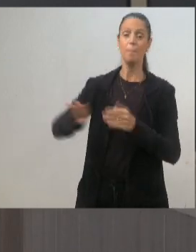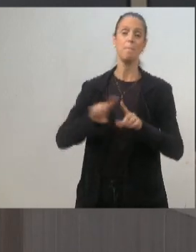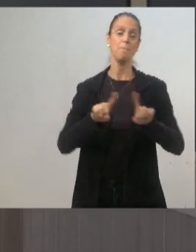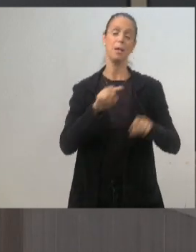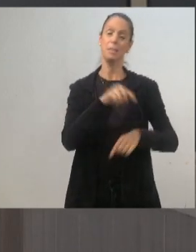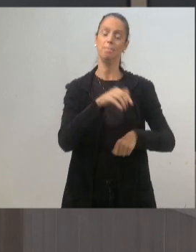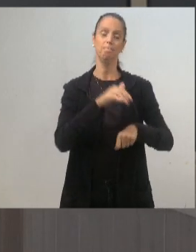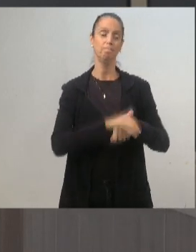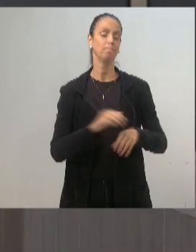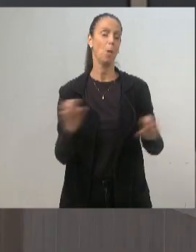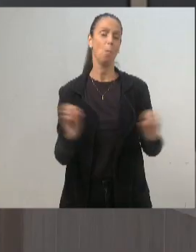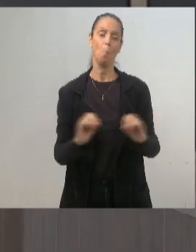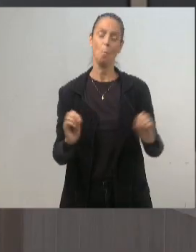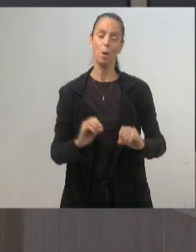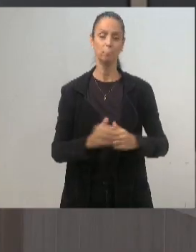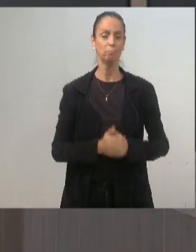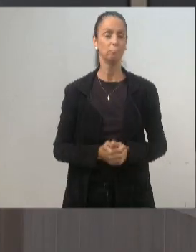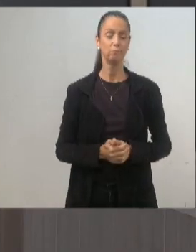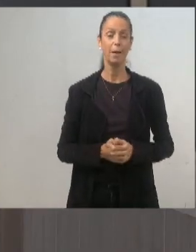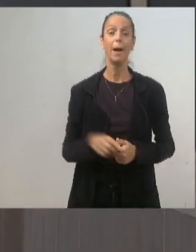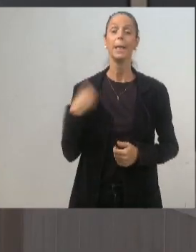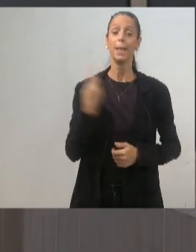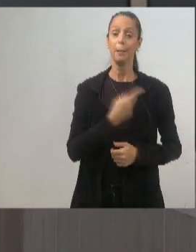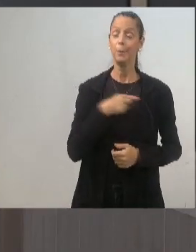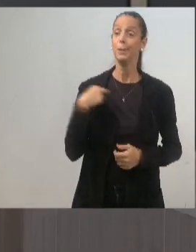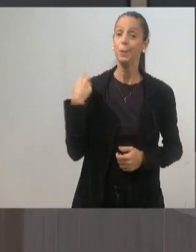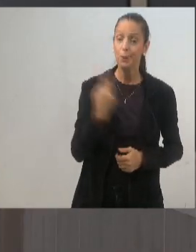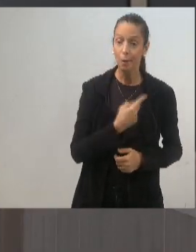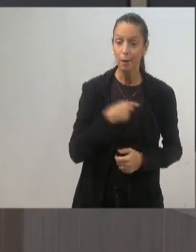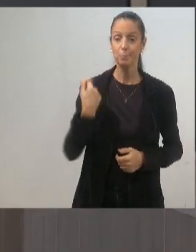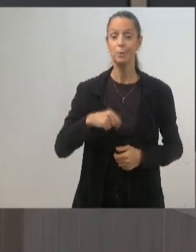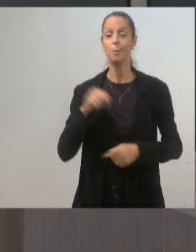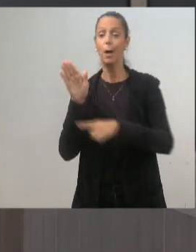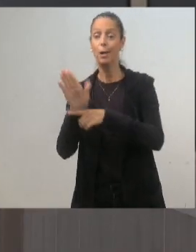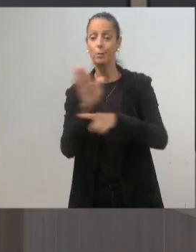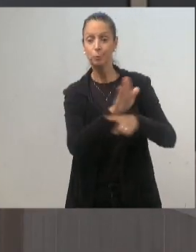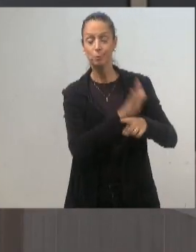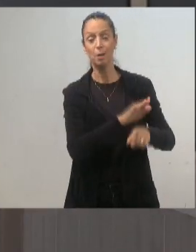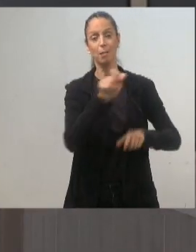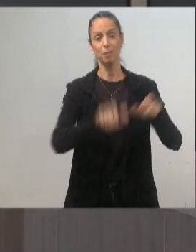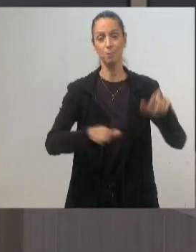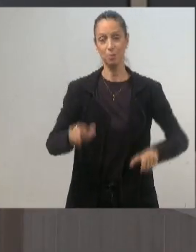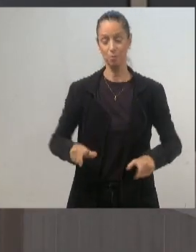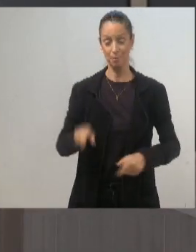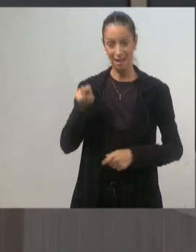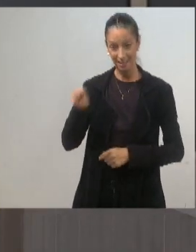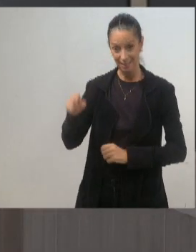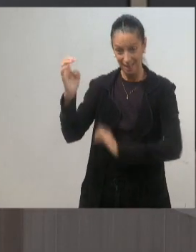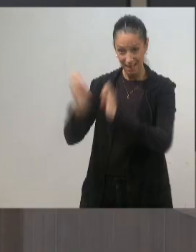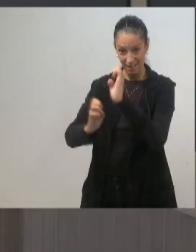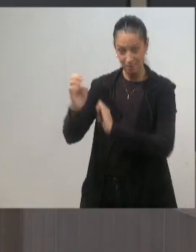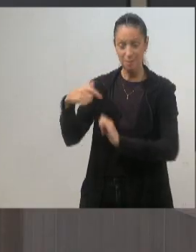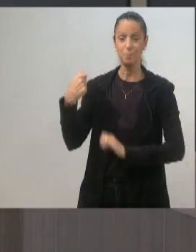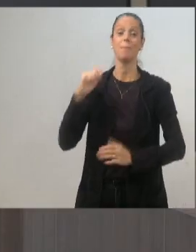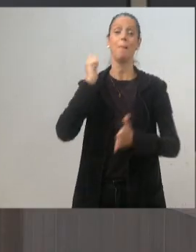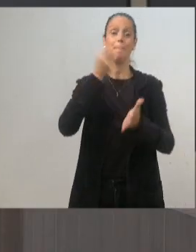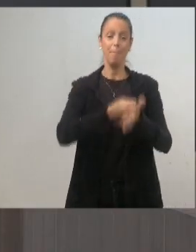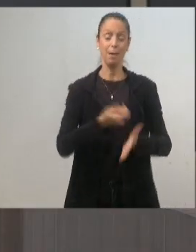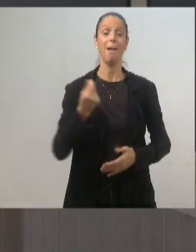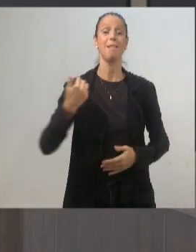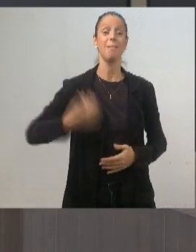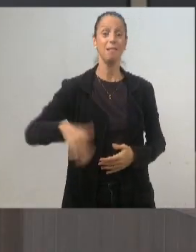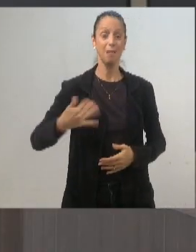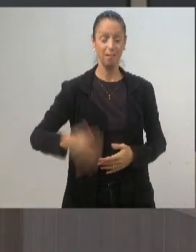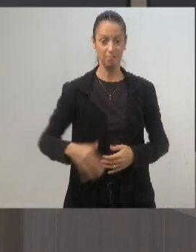fazem. Eles não fazem um trabalho, aí sobra para a gente estar correndo atrás e fazendo um trabalho. Nessa situação, a empresa deveria pagar caro por esta obra que está fazendo. E